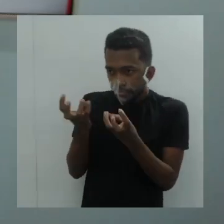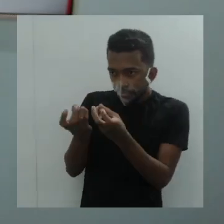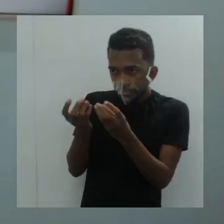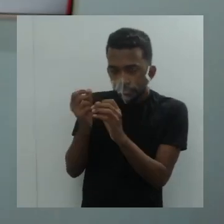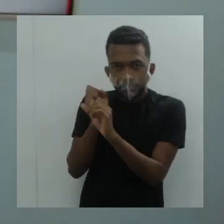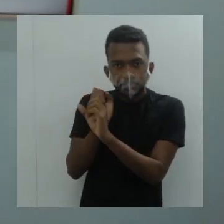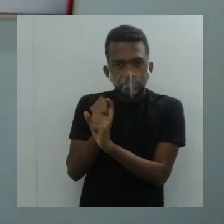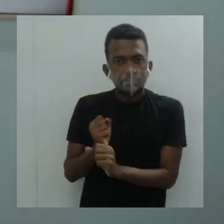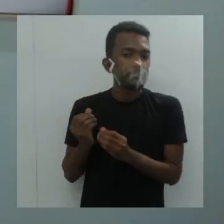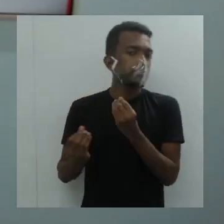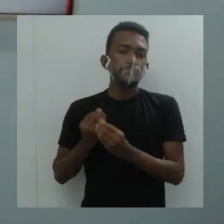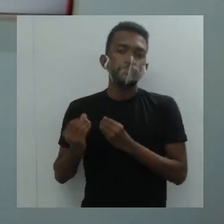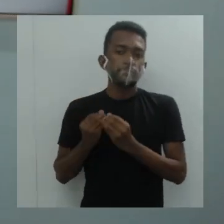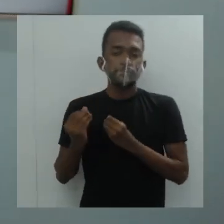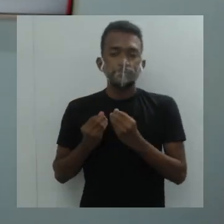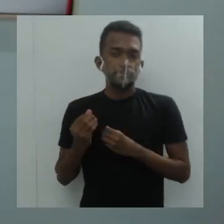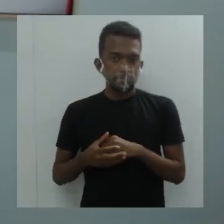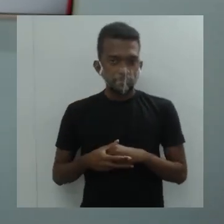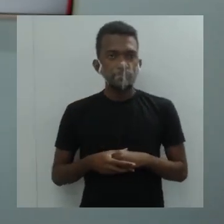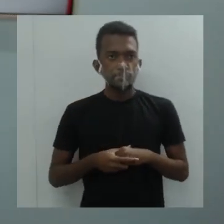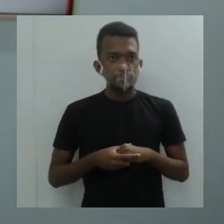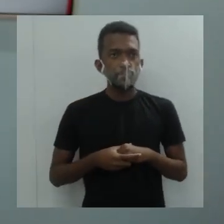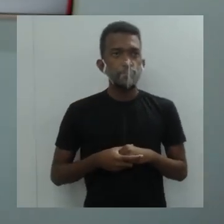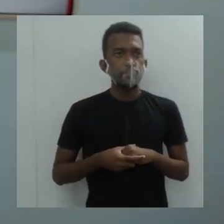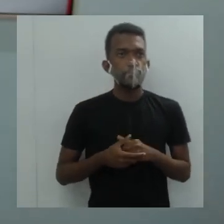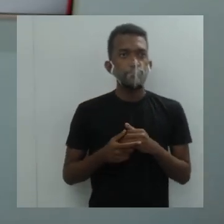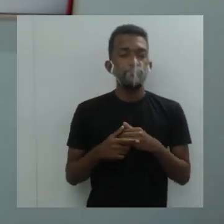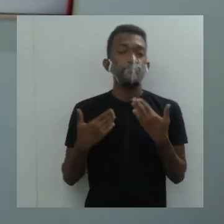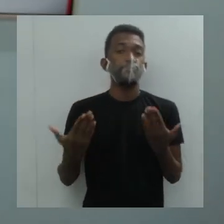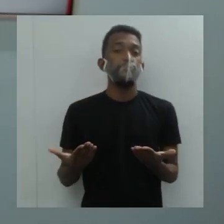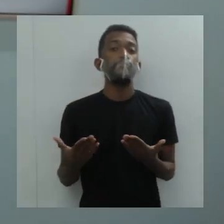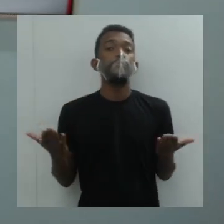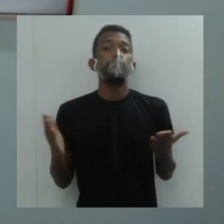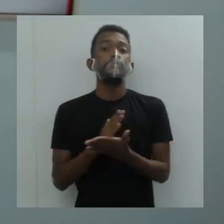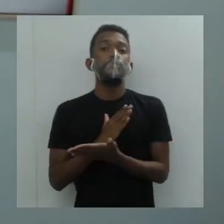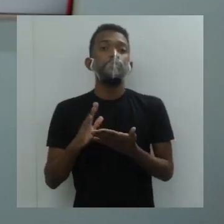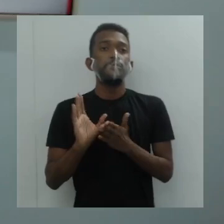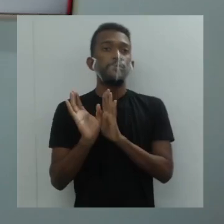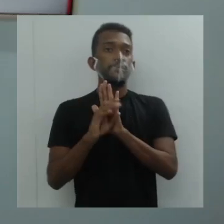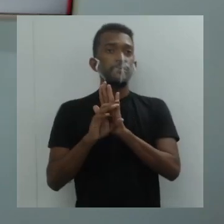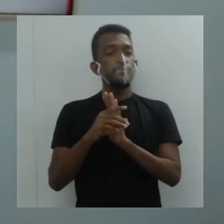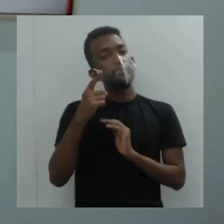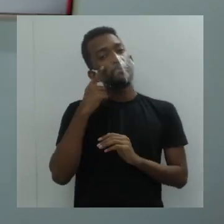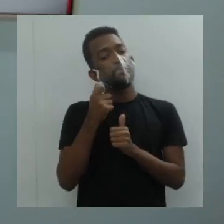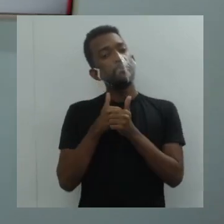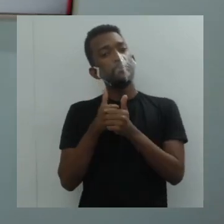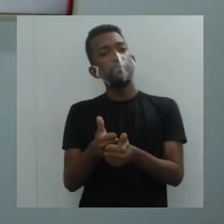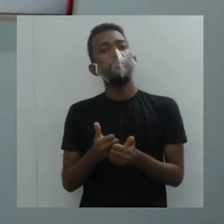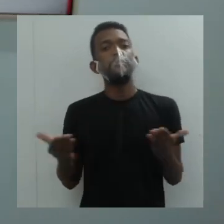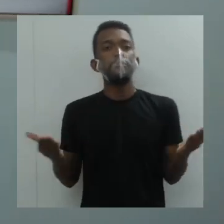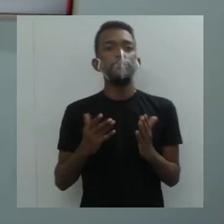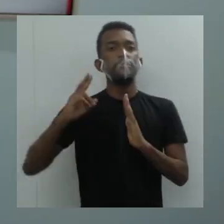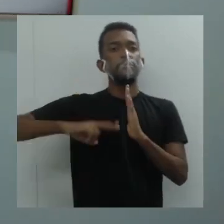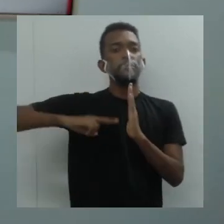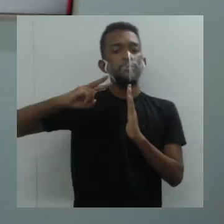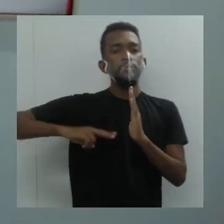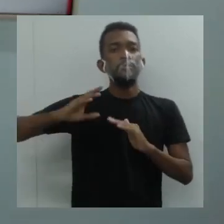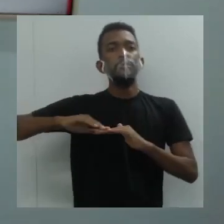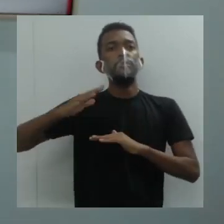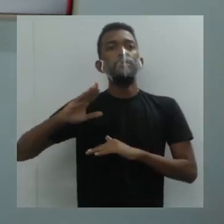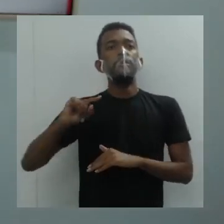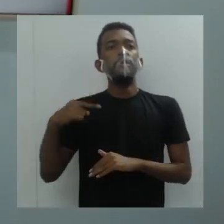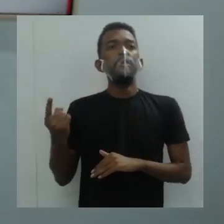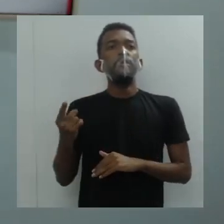cálculos? Como é? Então, vamos para alguns conceitos? Vamos acompanhar e ler a próxima